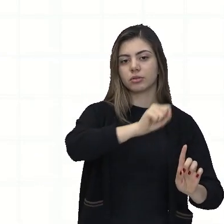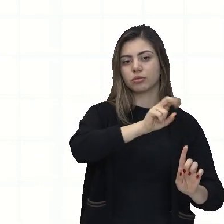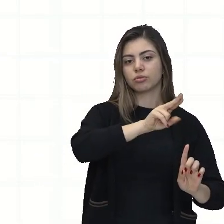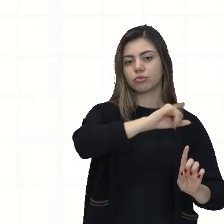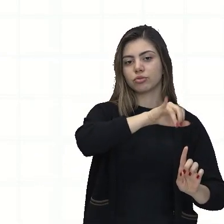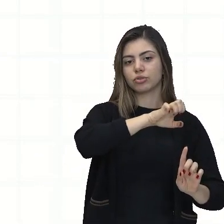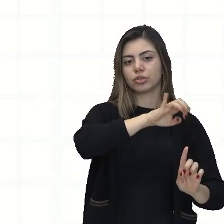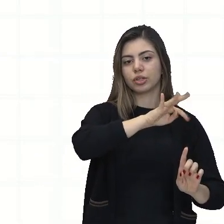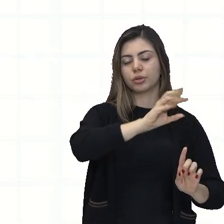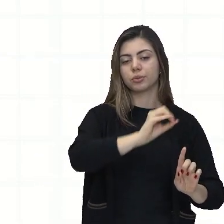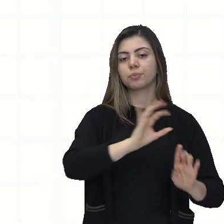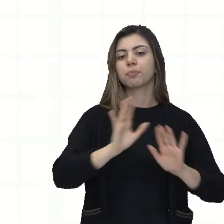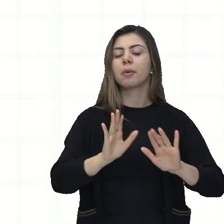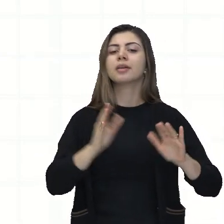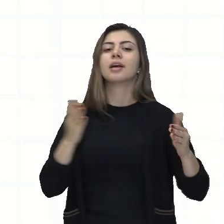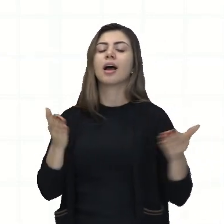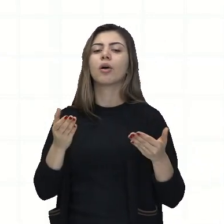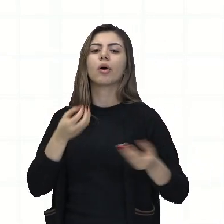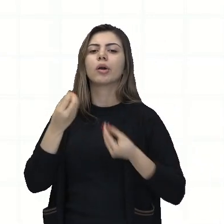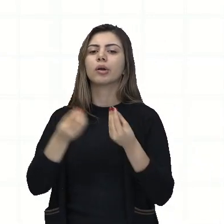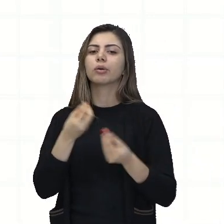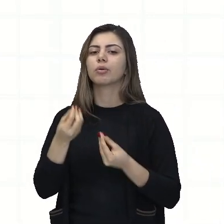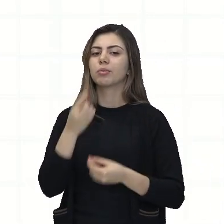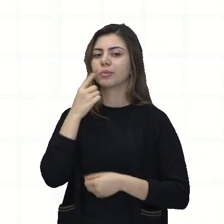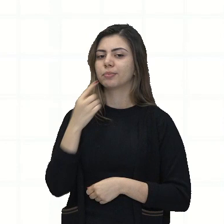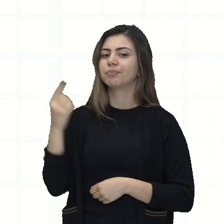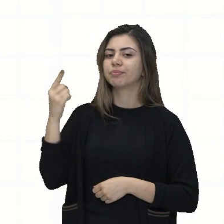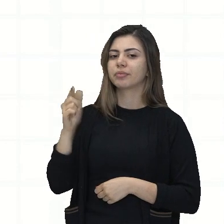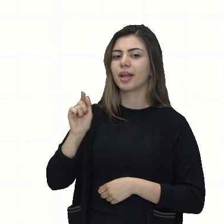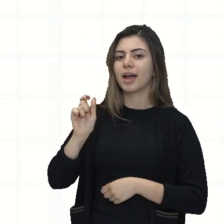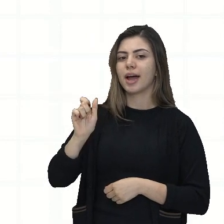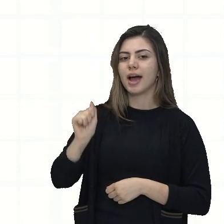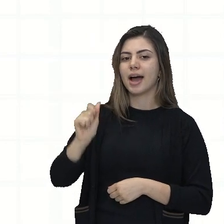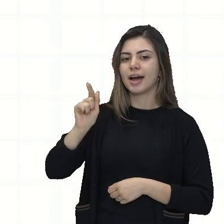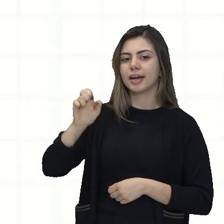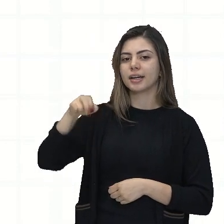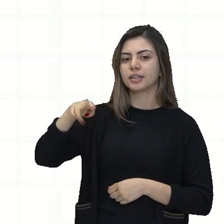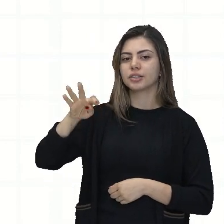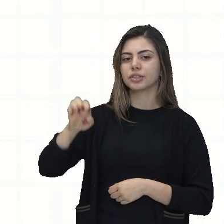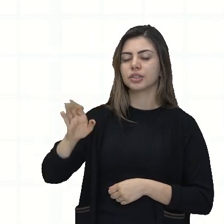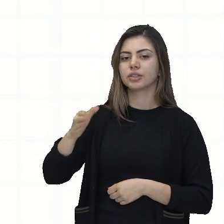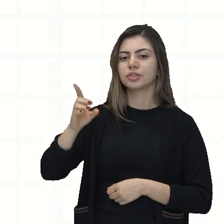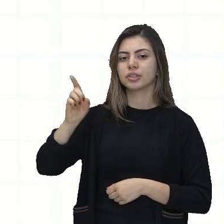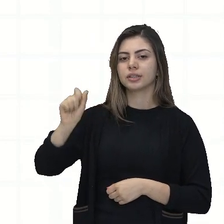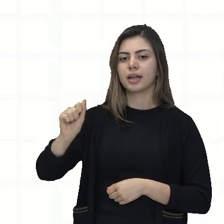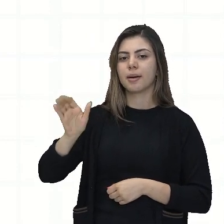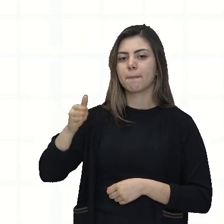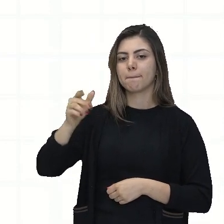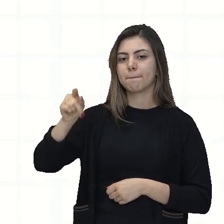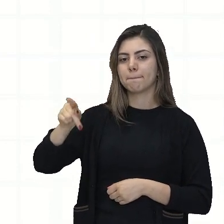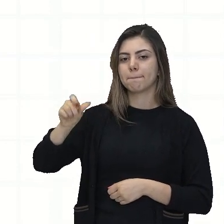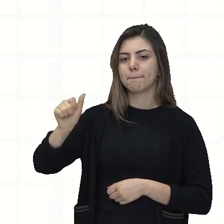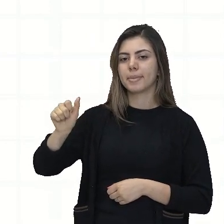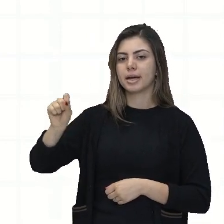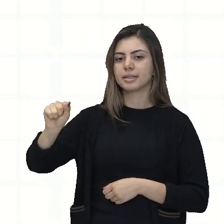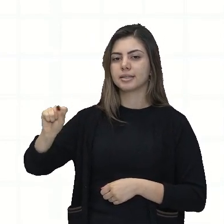nesse termo a gente tem o agente da passiva, que é o termo que indica quem pratica a